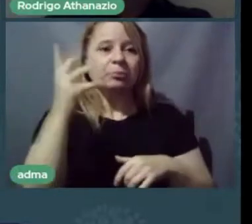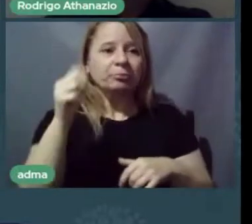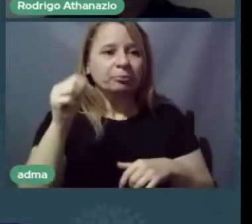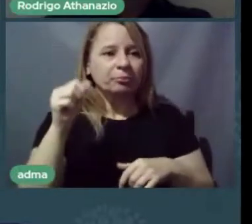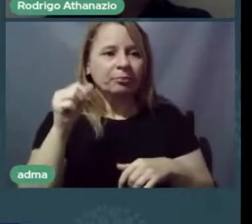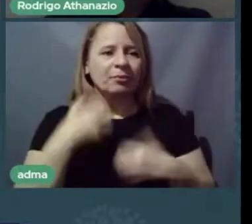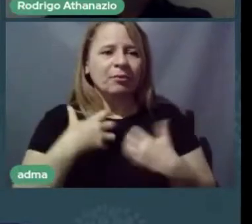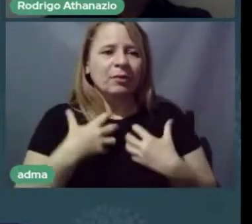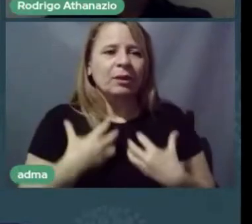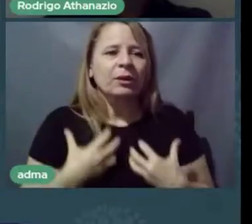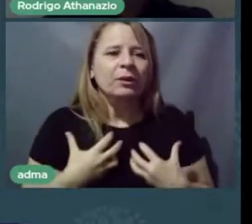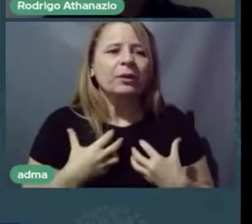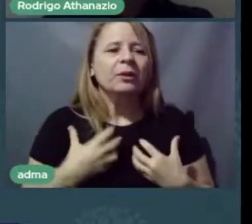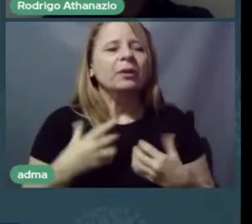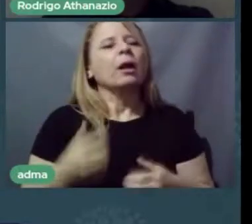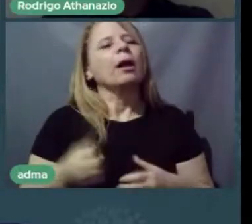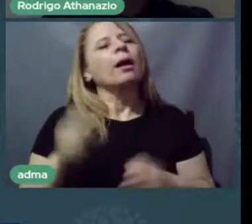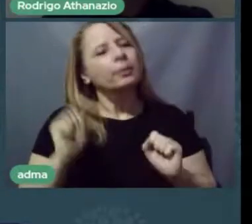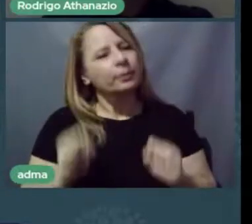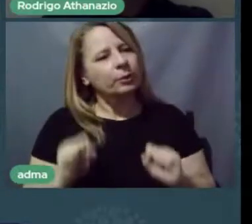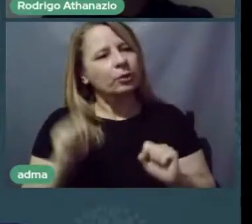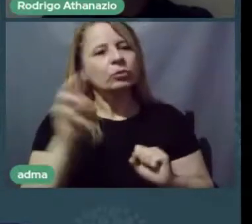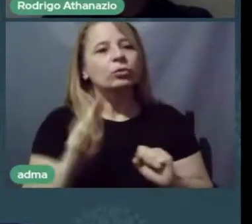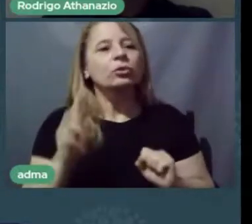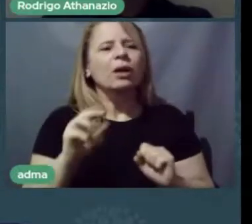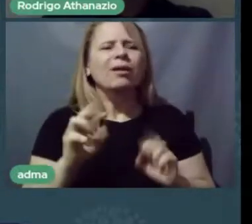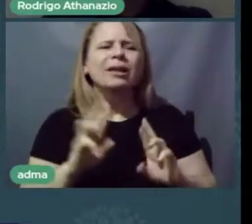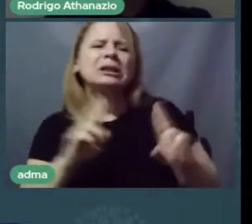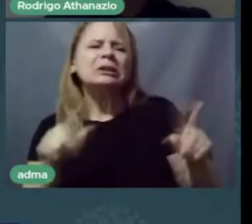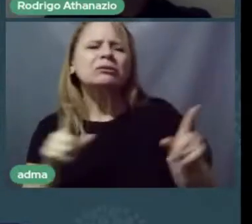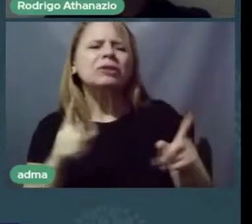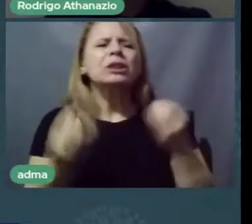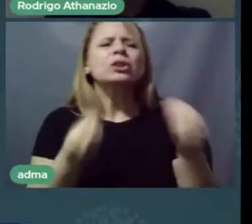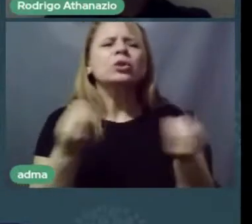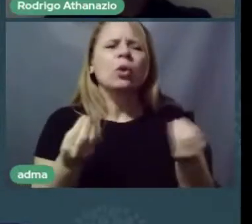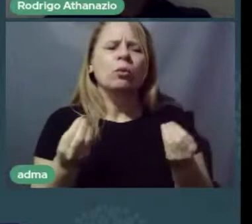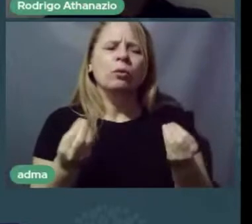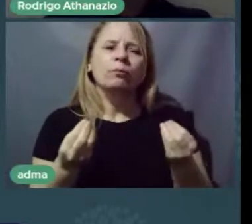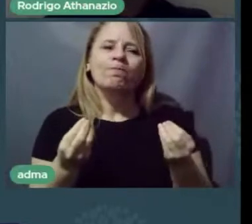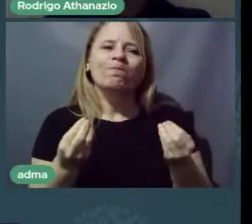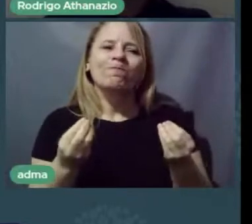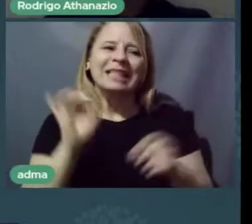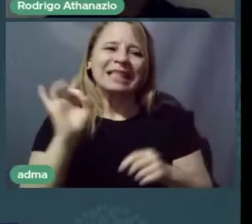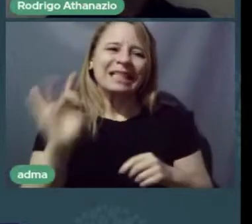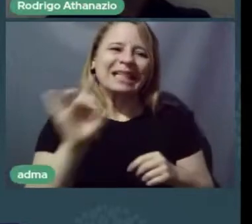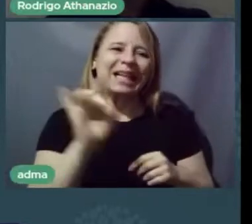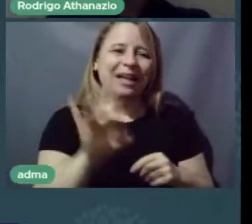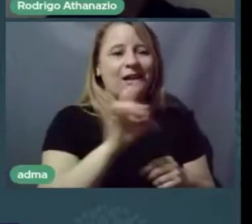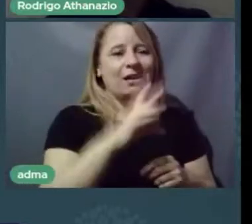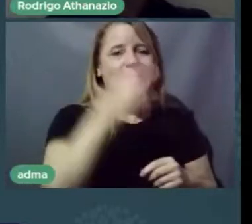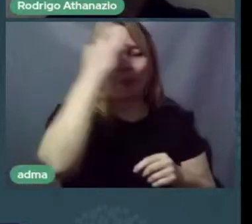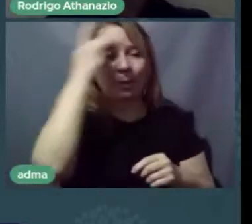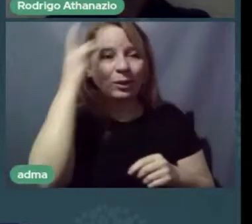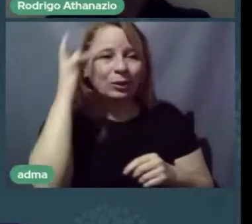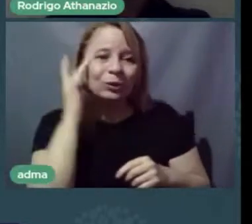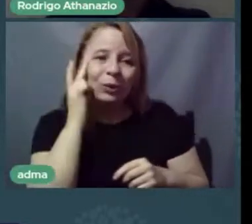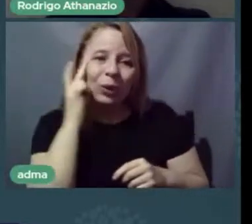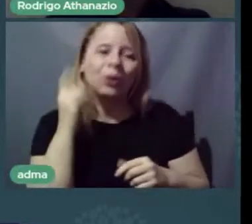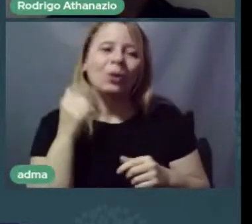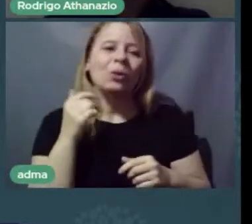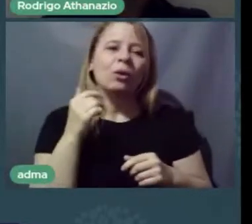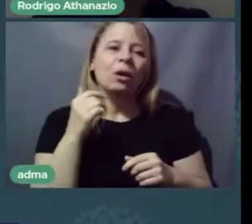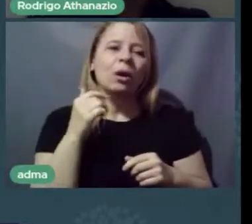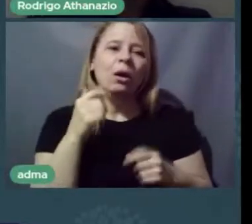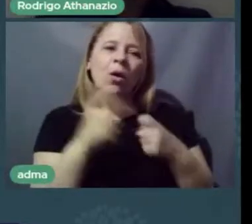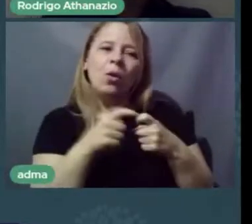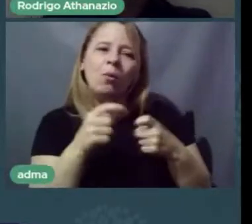um pouco mais sintomático. Como é que faz essa diferenciação? E aí, isso vai depender, obviamente, de caso a caso, e aí o acompanhamento,